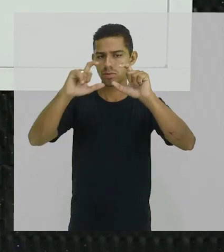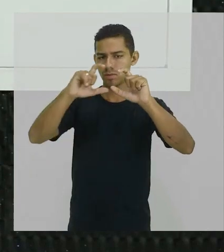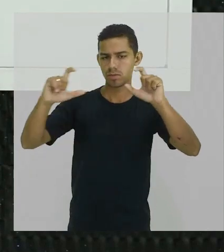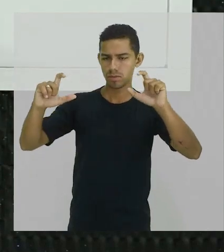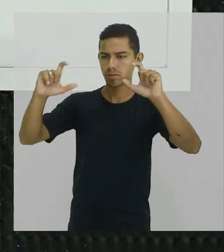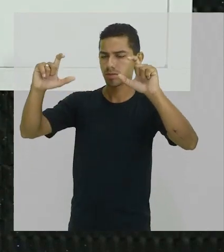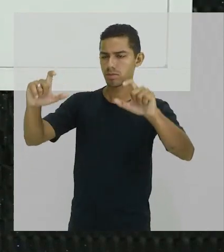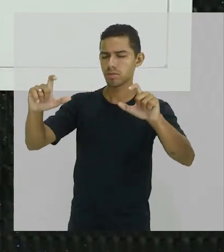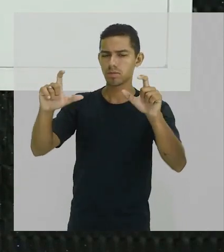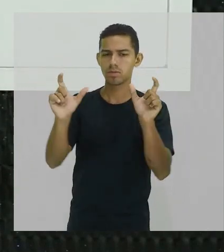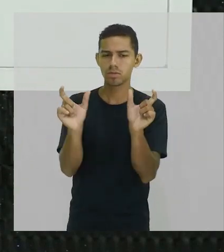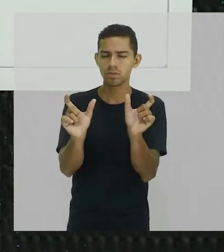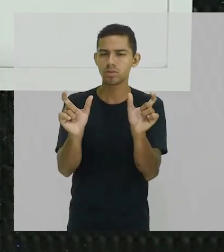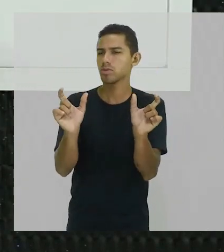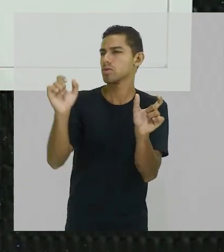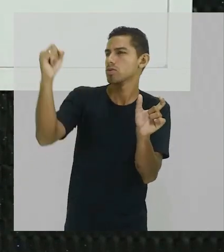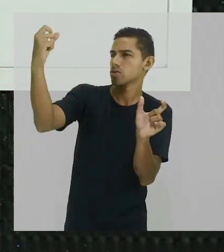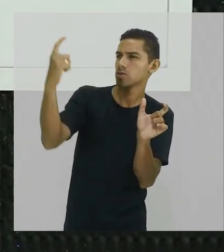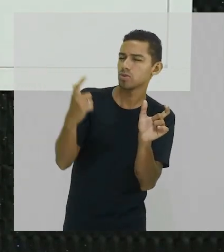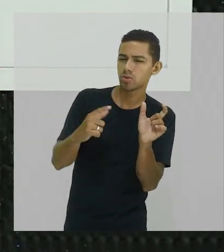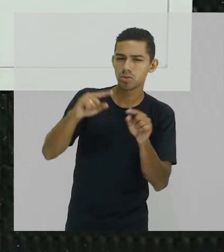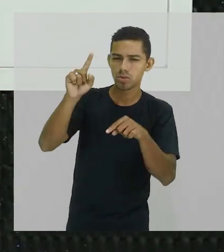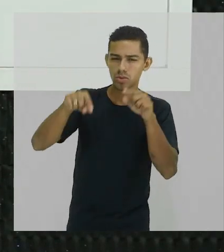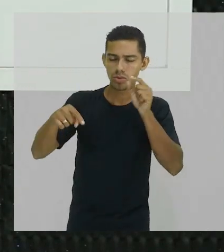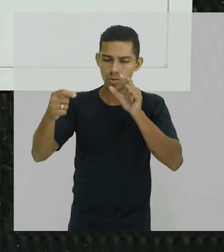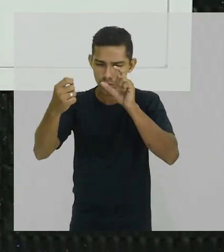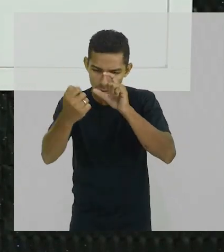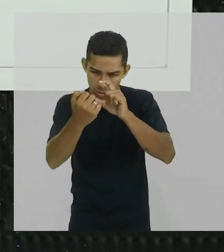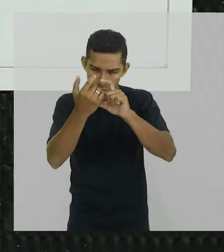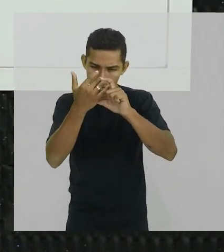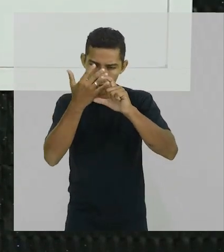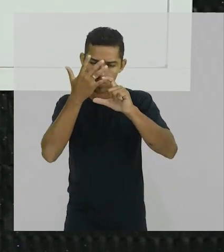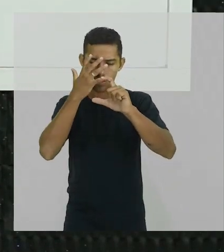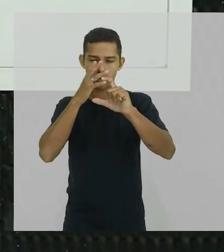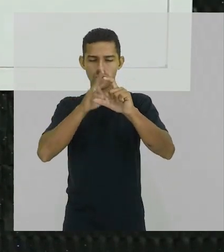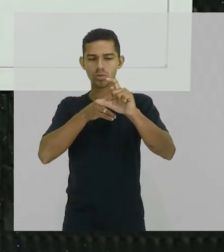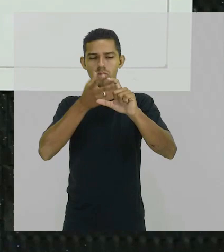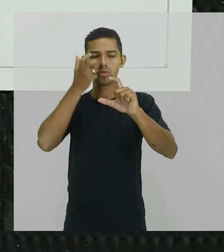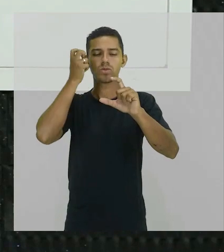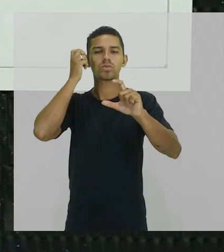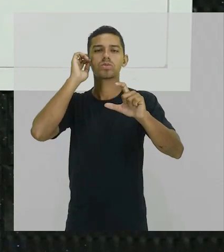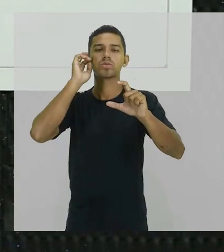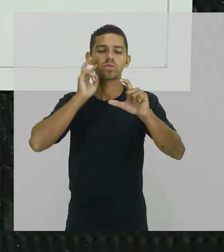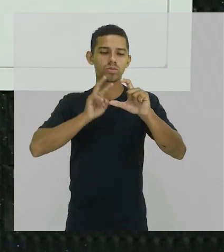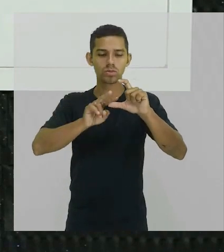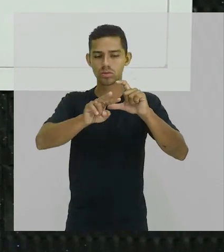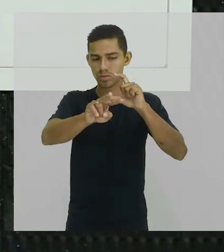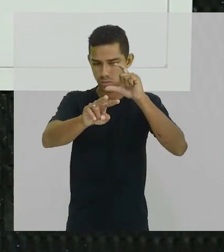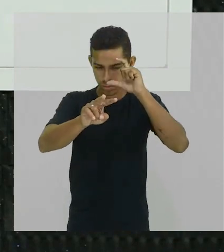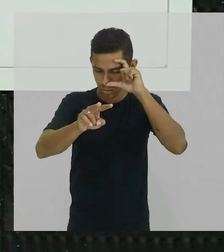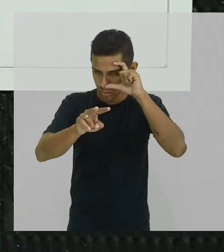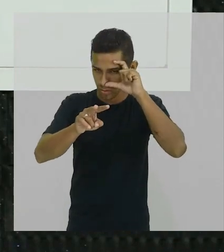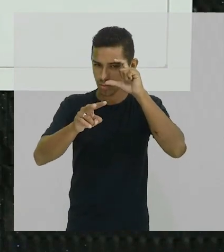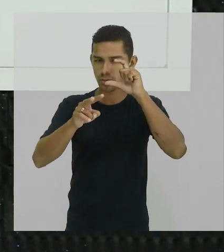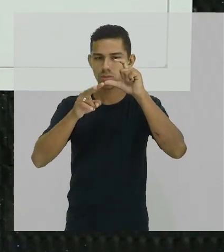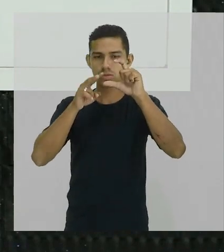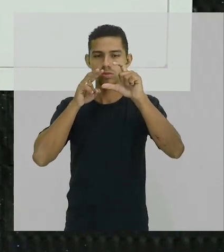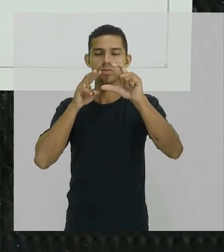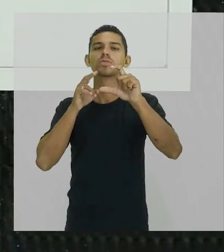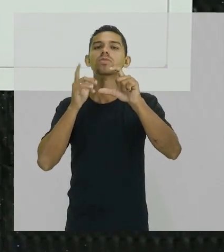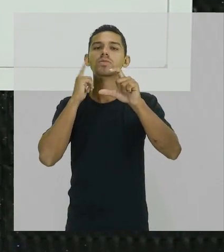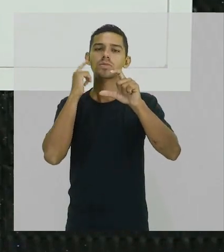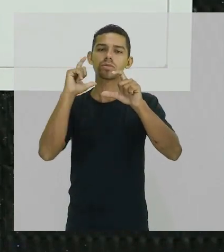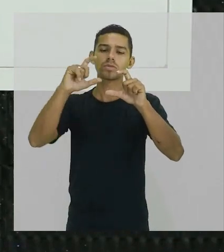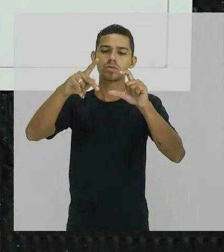a escolha das faixas de luz, né, dos comprimentos de onda que vão passar aí por essa lente, certo? Se você tem uma lente